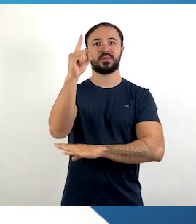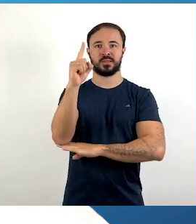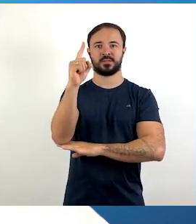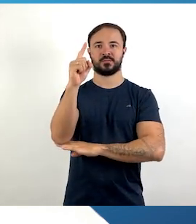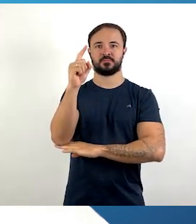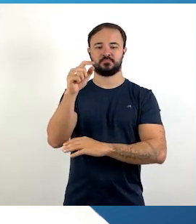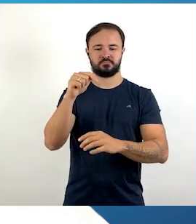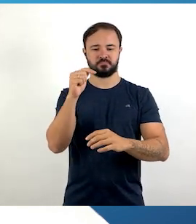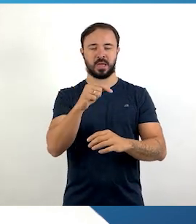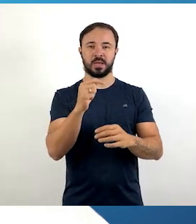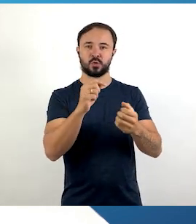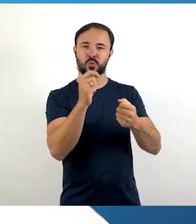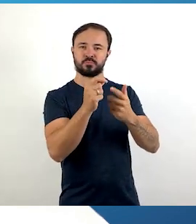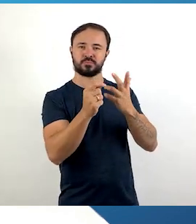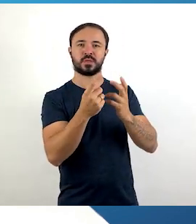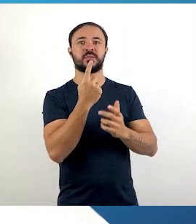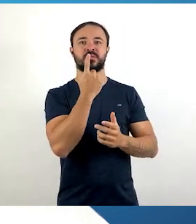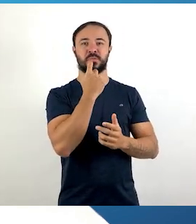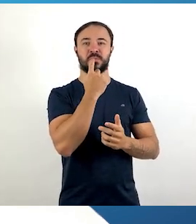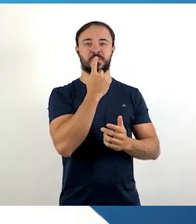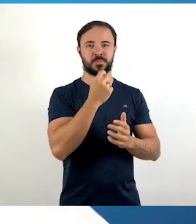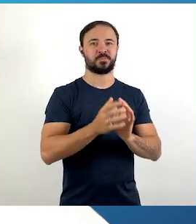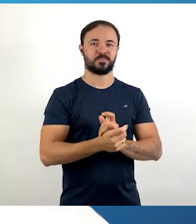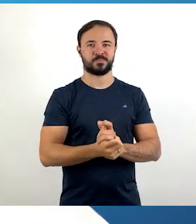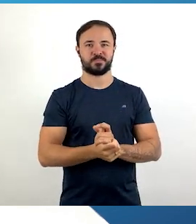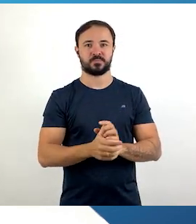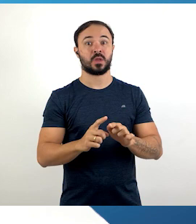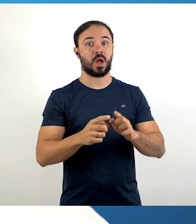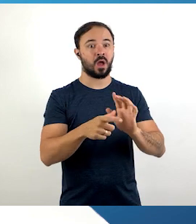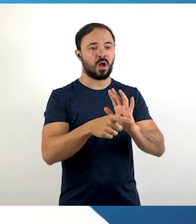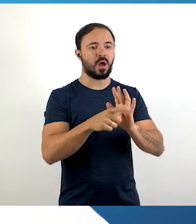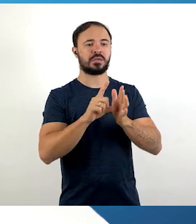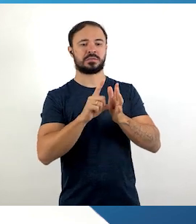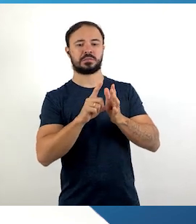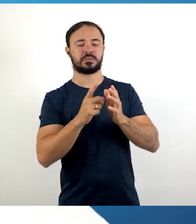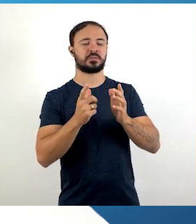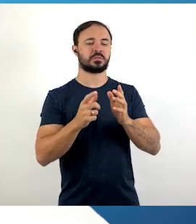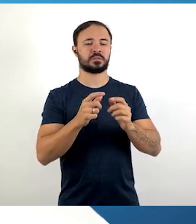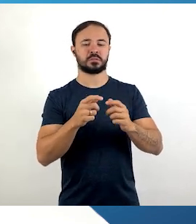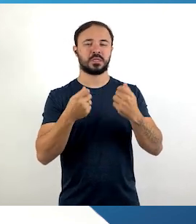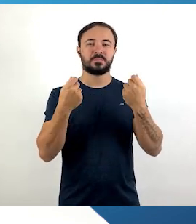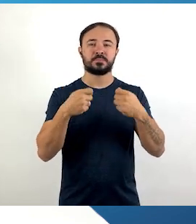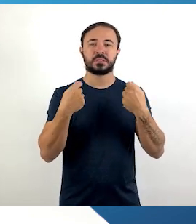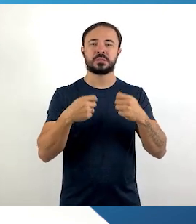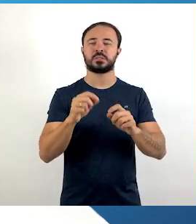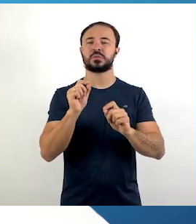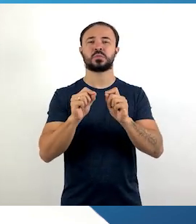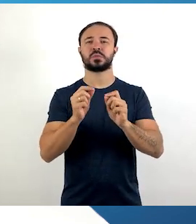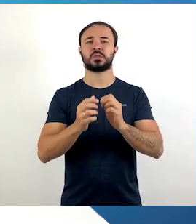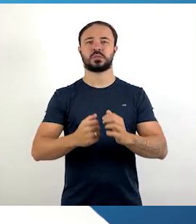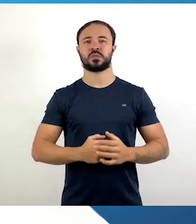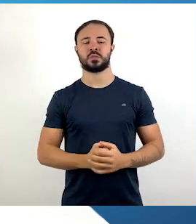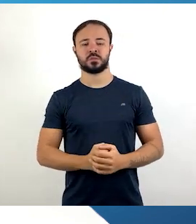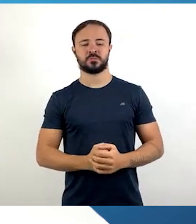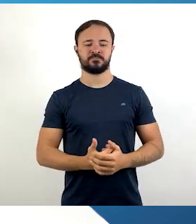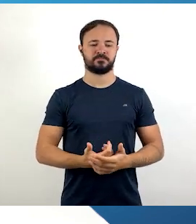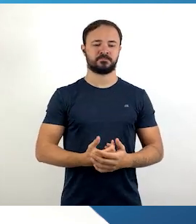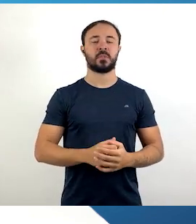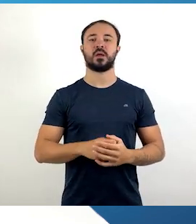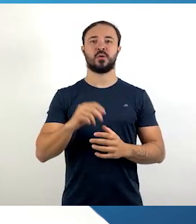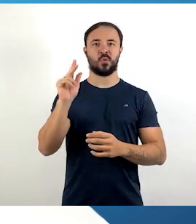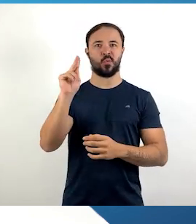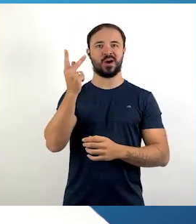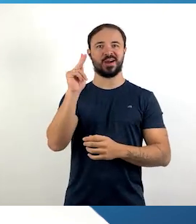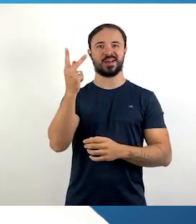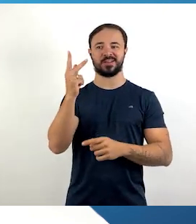vermelho. Só que antes de colocarmos mais um frame, mais um retângulo, é necessário utilizar essa peça no formato